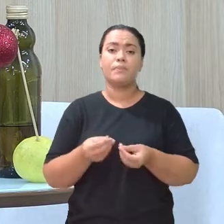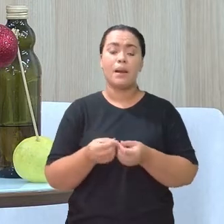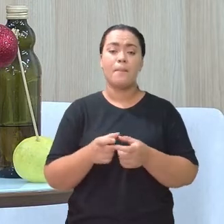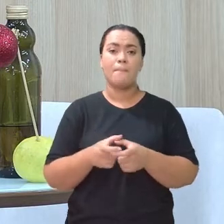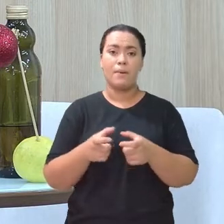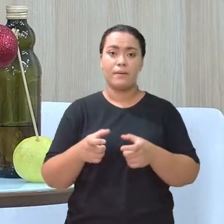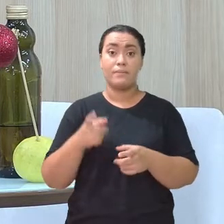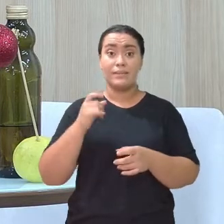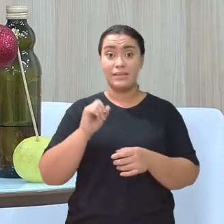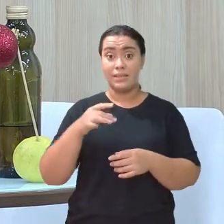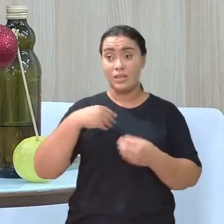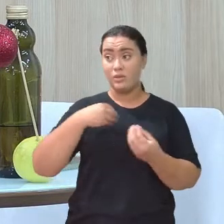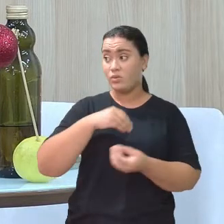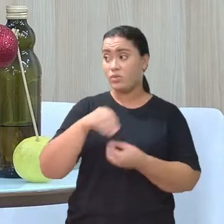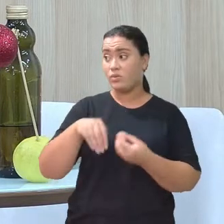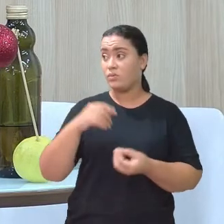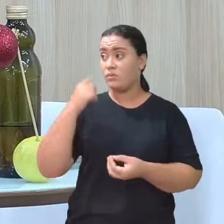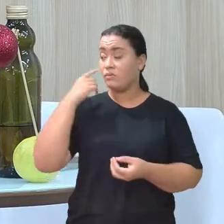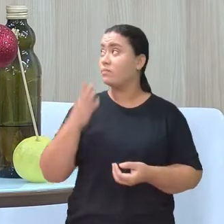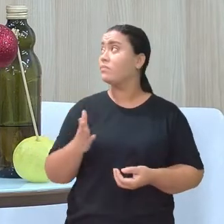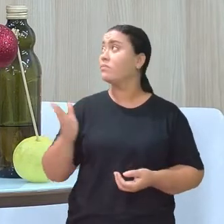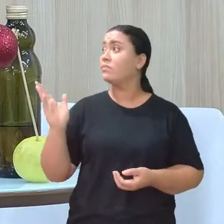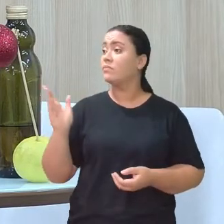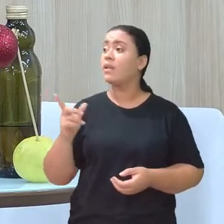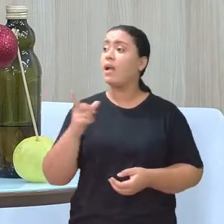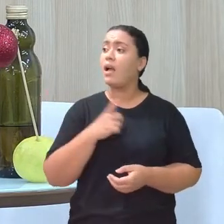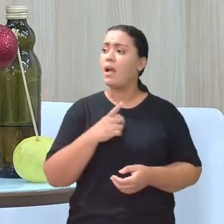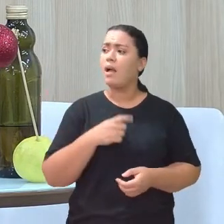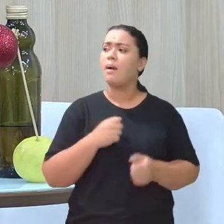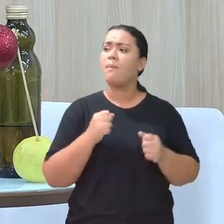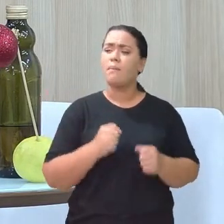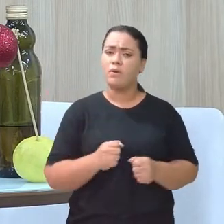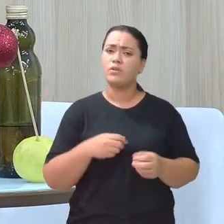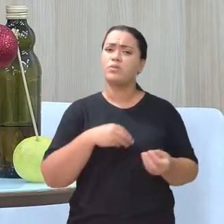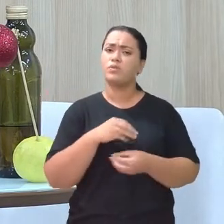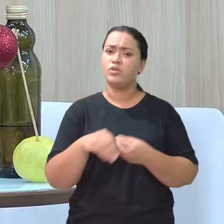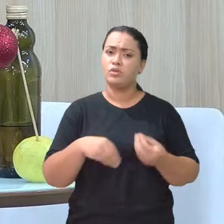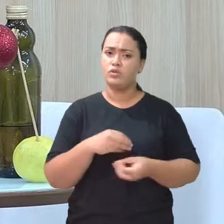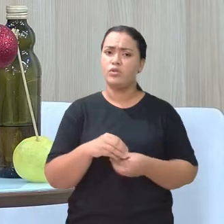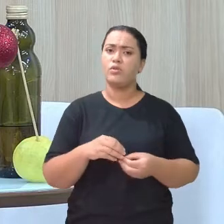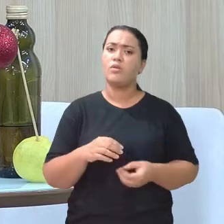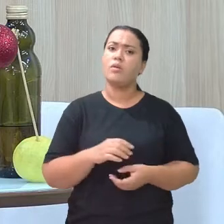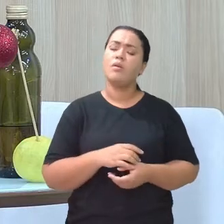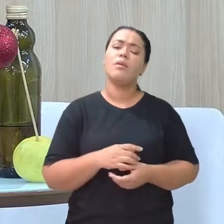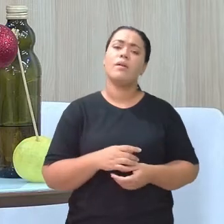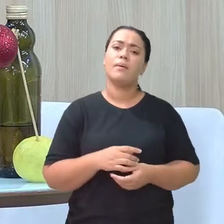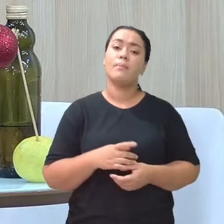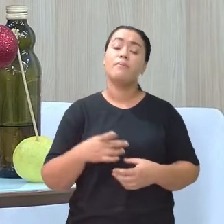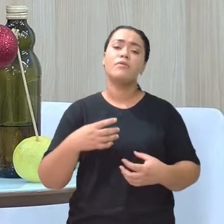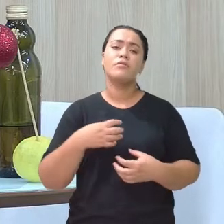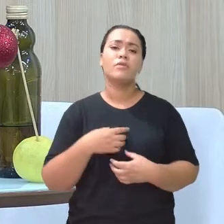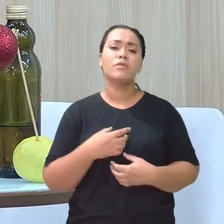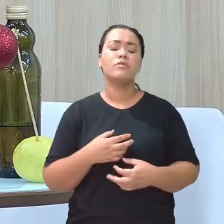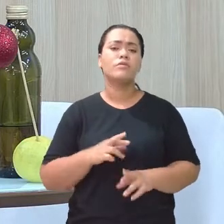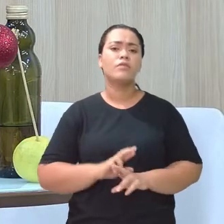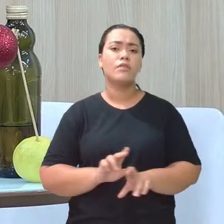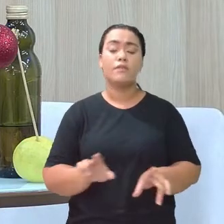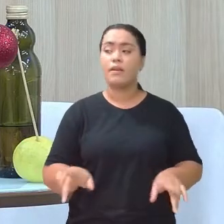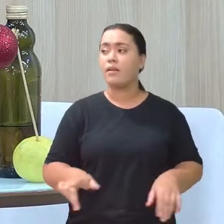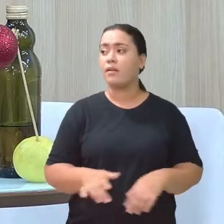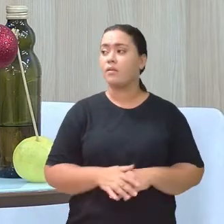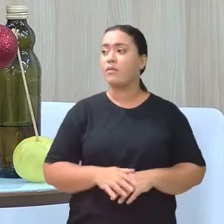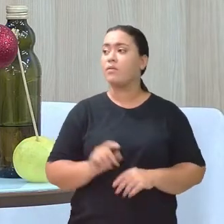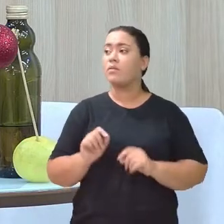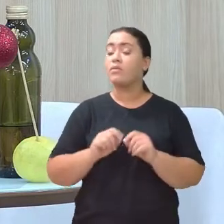eu misturar aqui, eu posso misturar de várias formas. Eu trouxe aqui o óleo, né? E daí nós vemos, olha, só